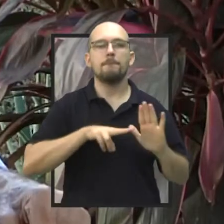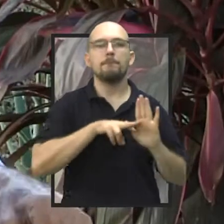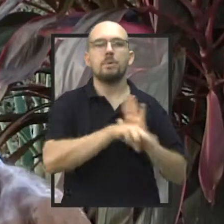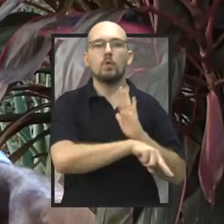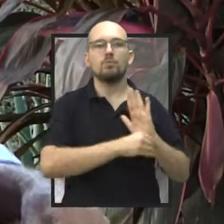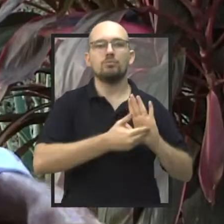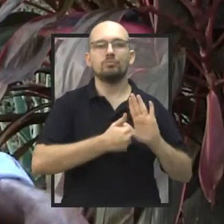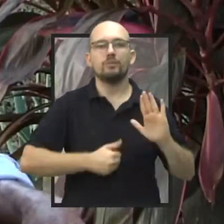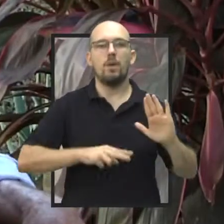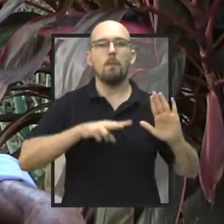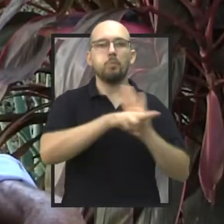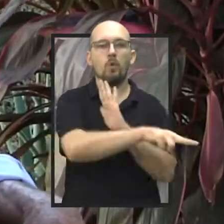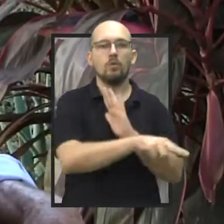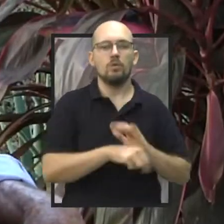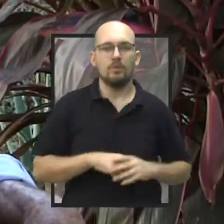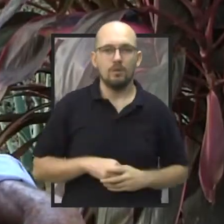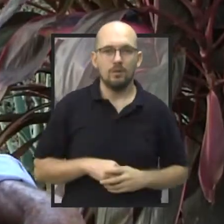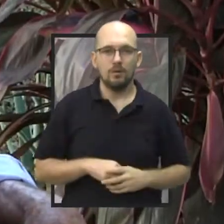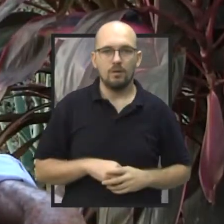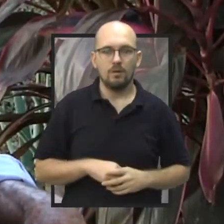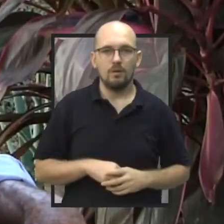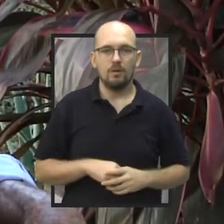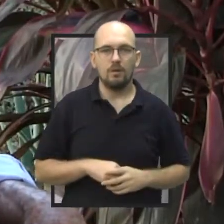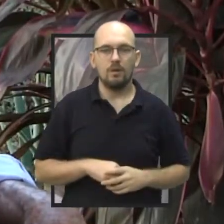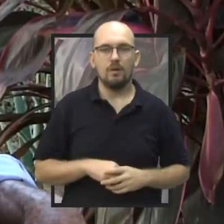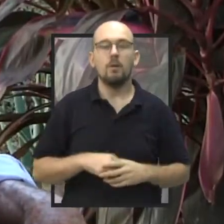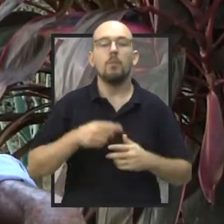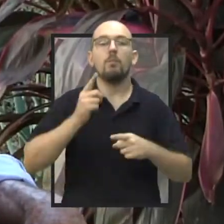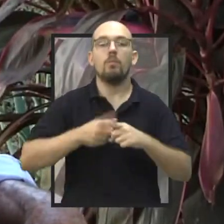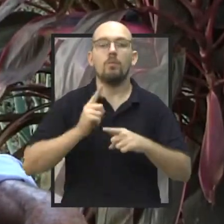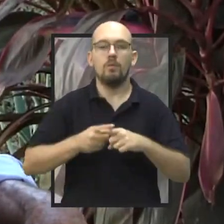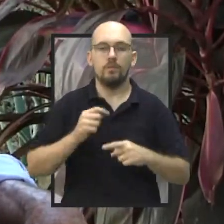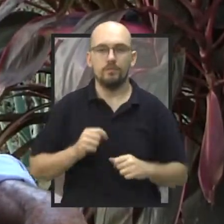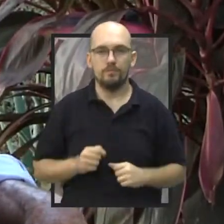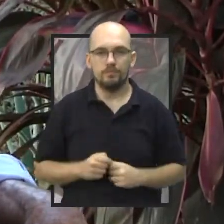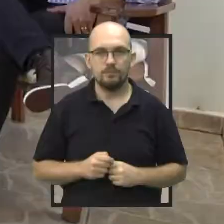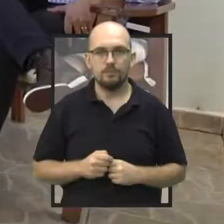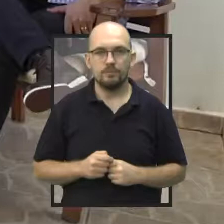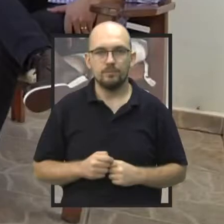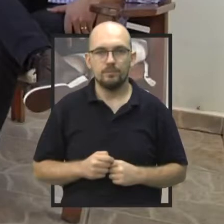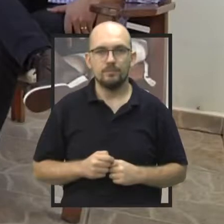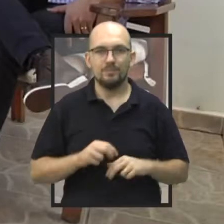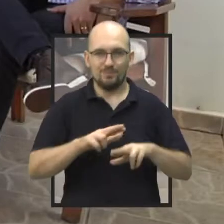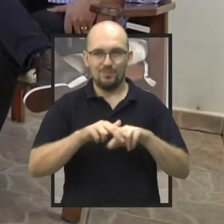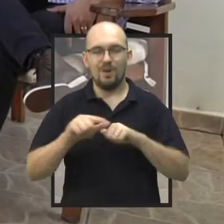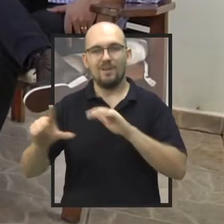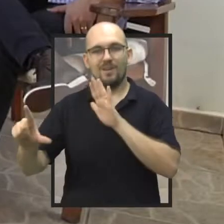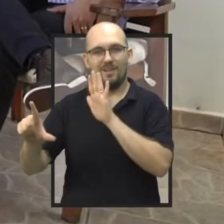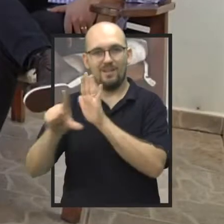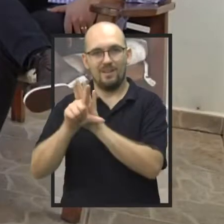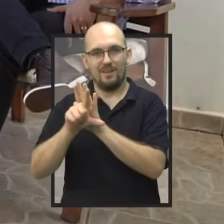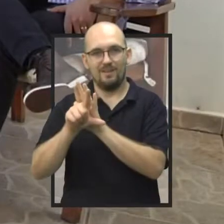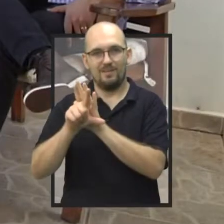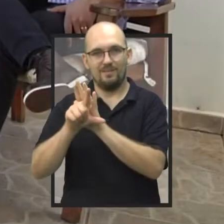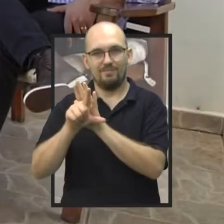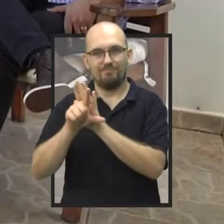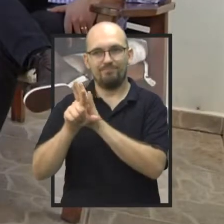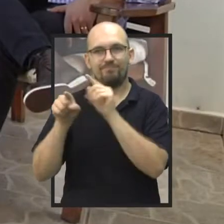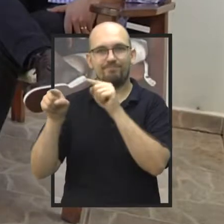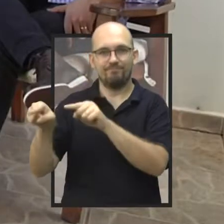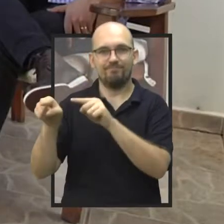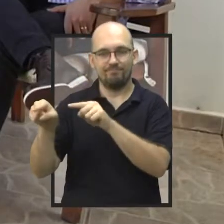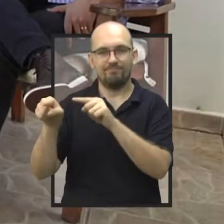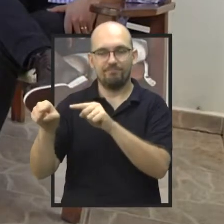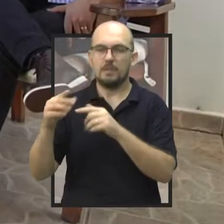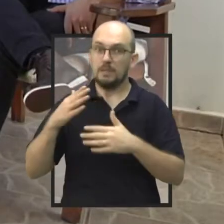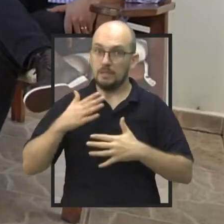Cortaram tudo. Não só através dessa legislação que eu entendo